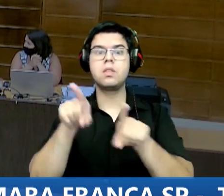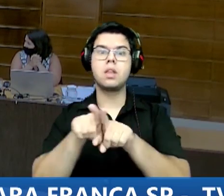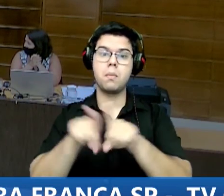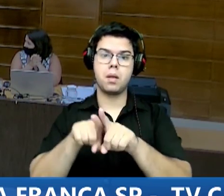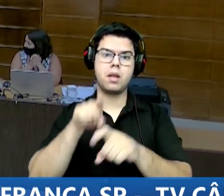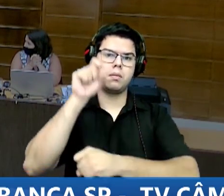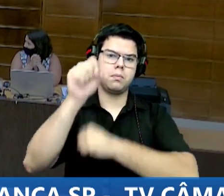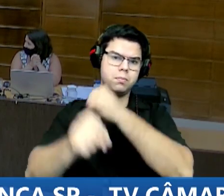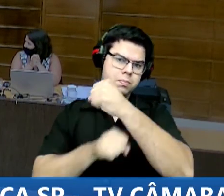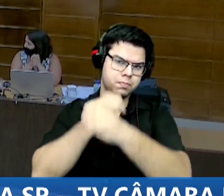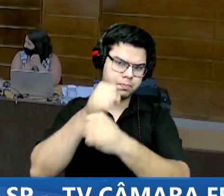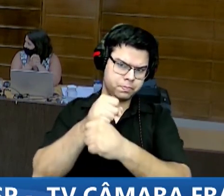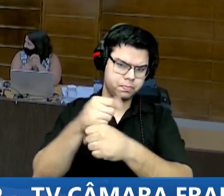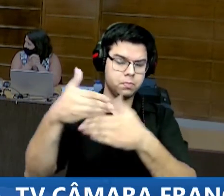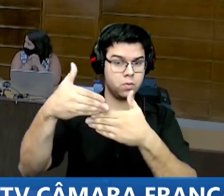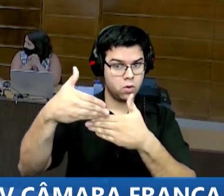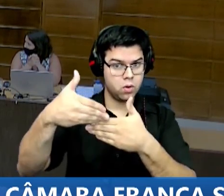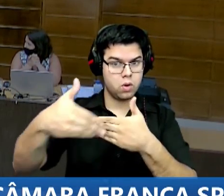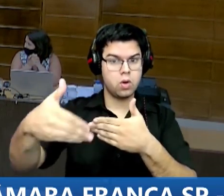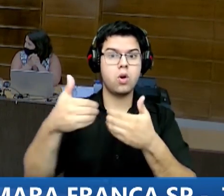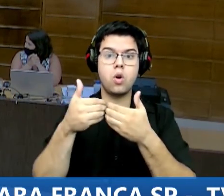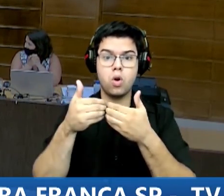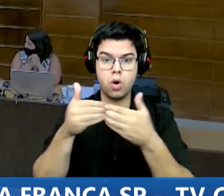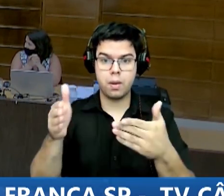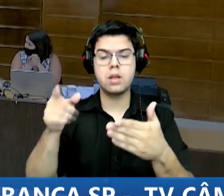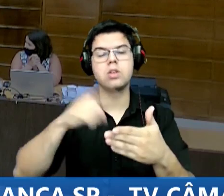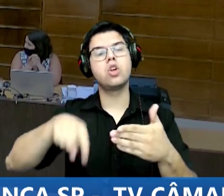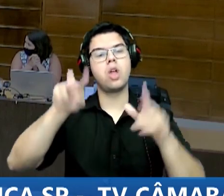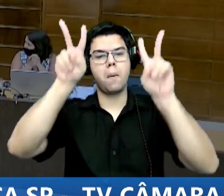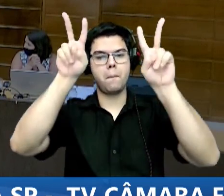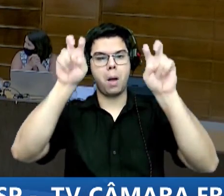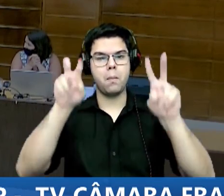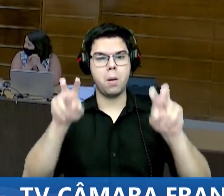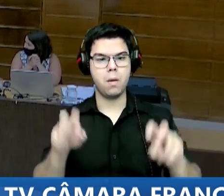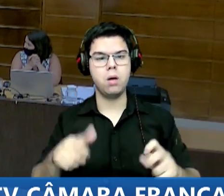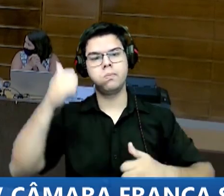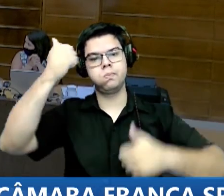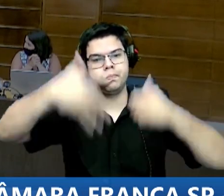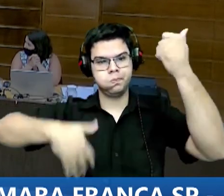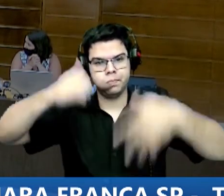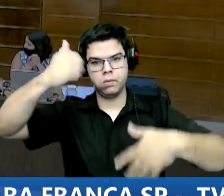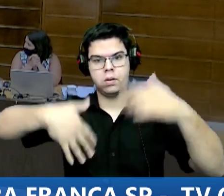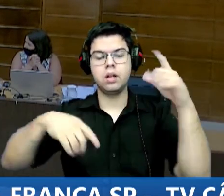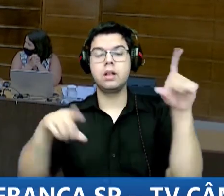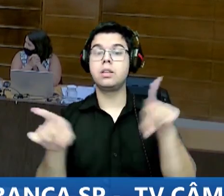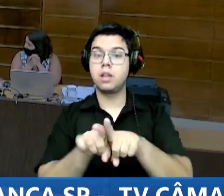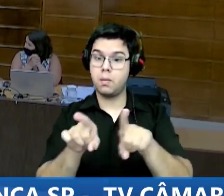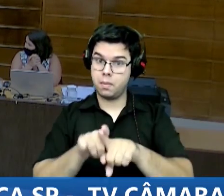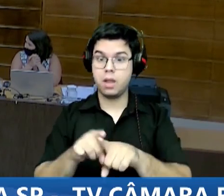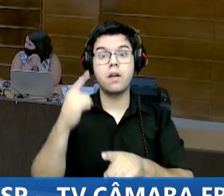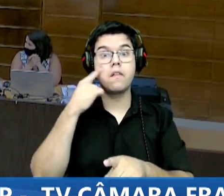estaremos levantando essas questões e articulando discussões